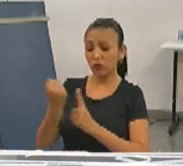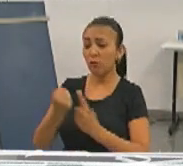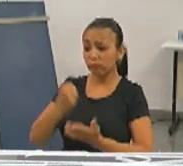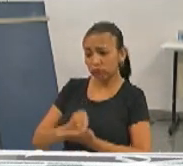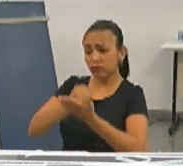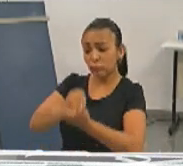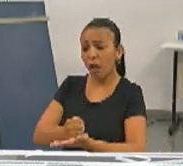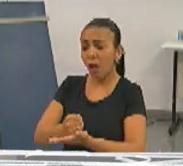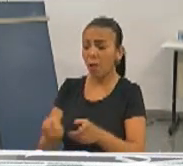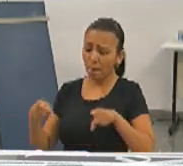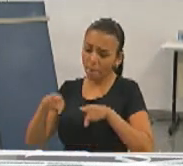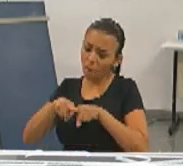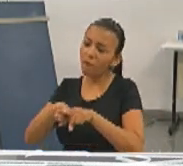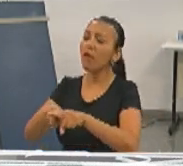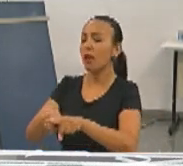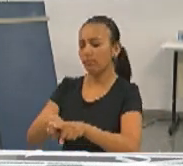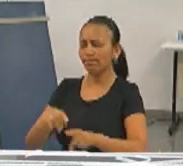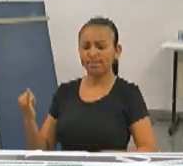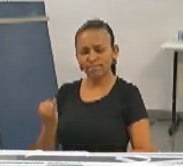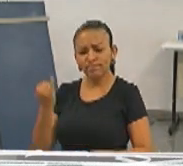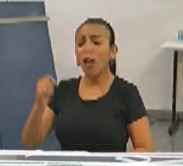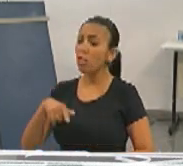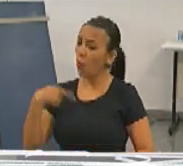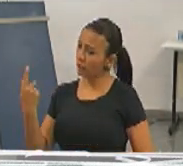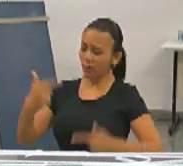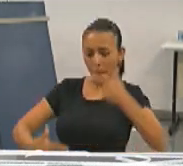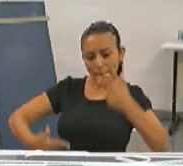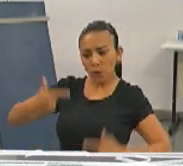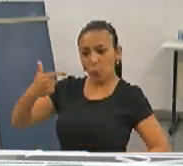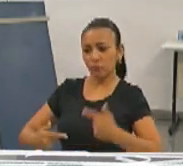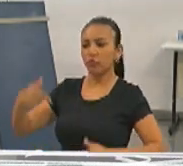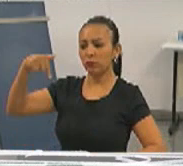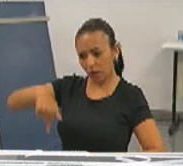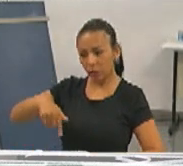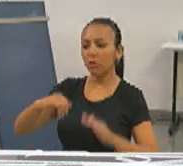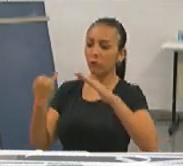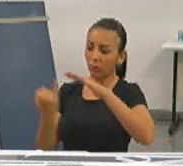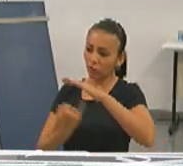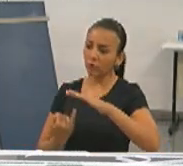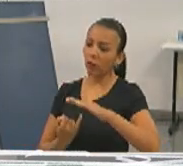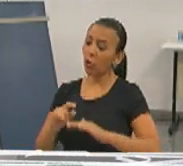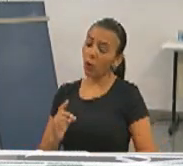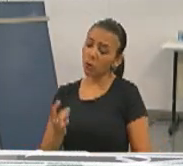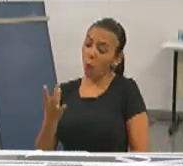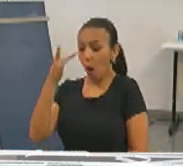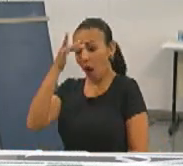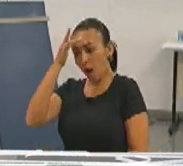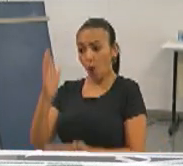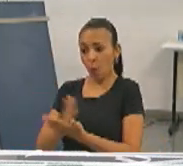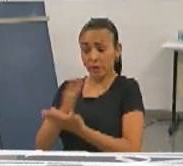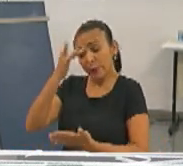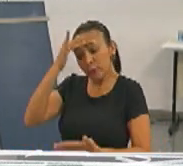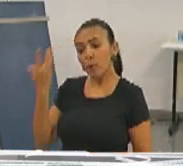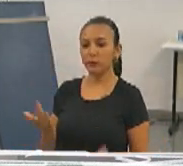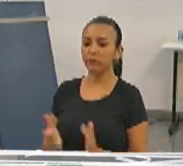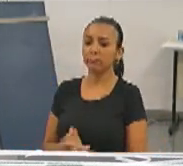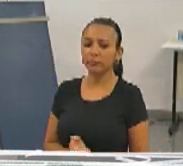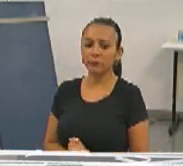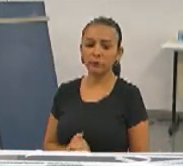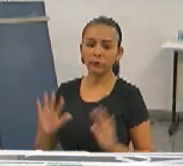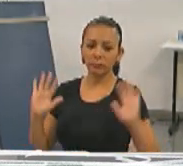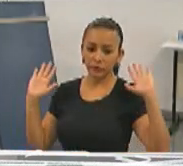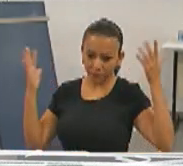de parcerias e convênios. Que isso seja uma política da instituição e não iniciativa de algumas pessoas apenas. É isso. Tempo.